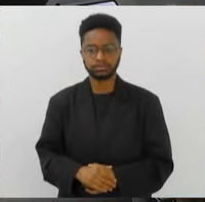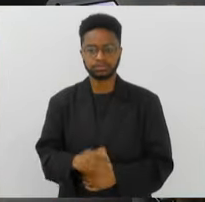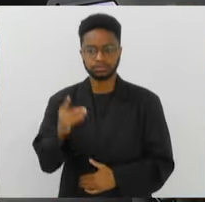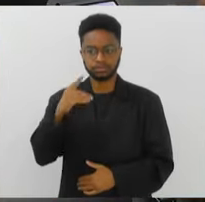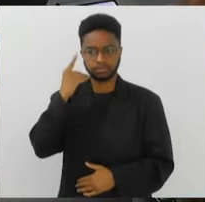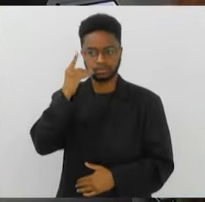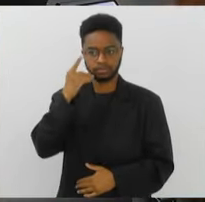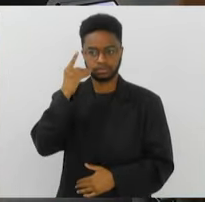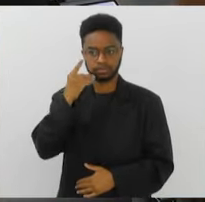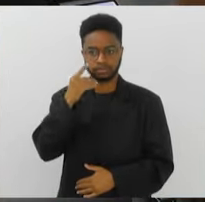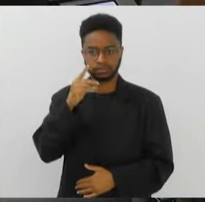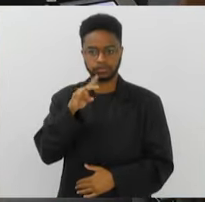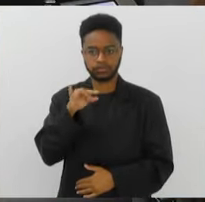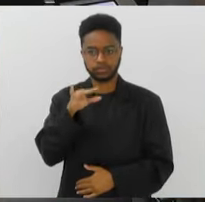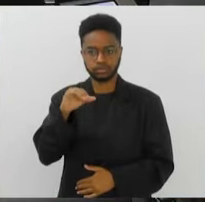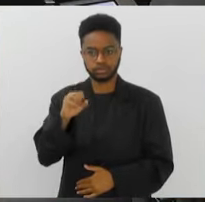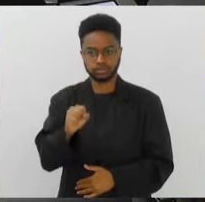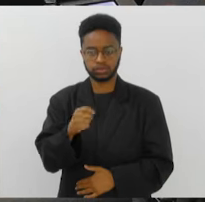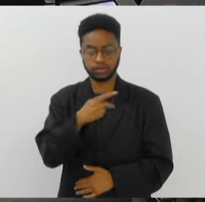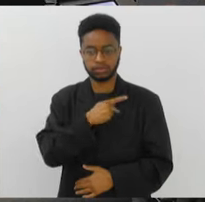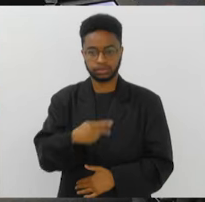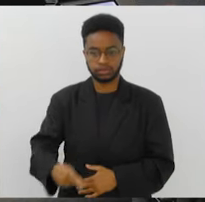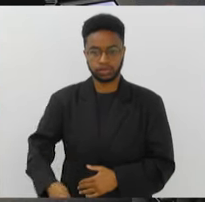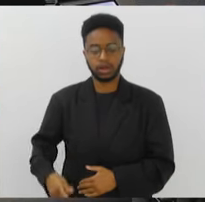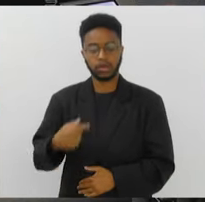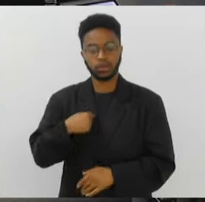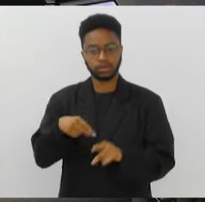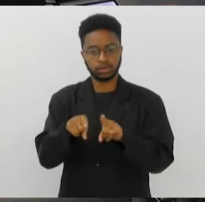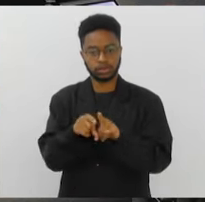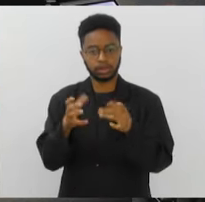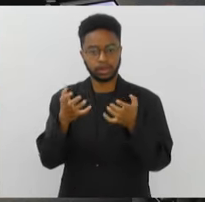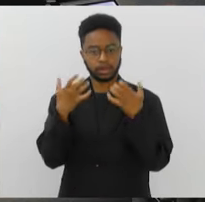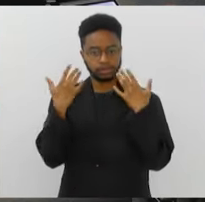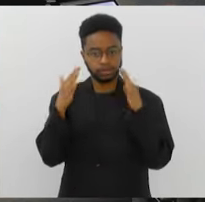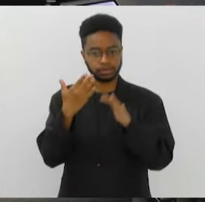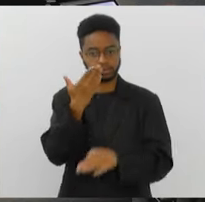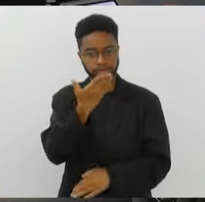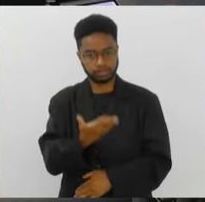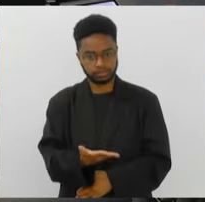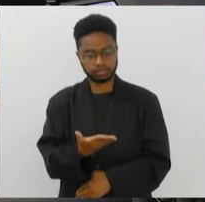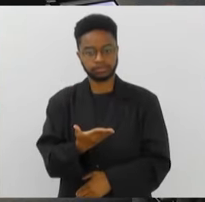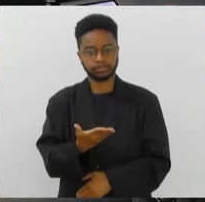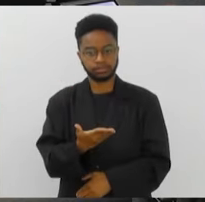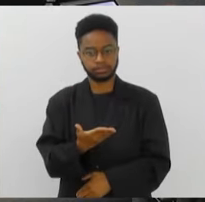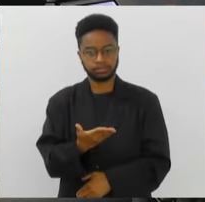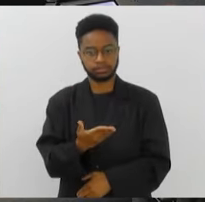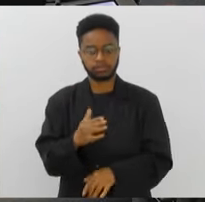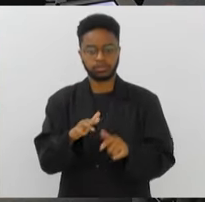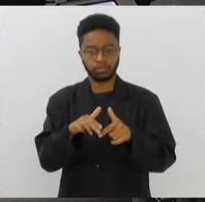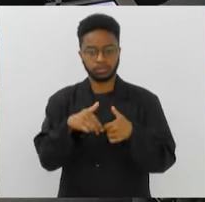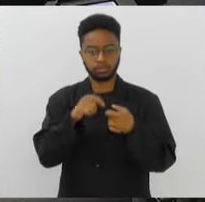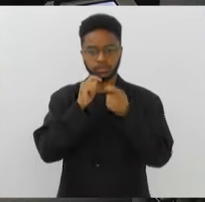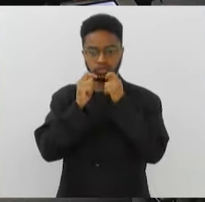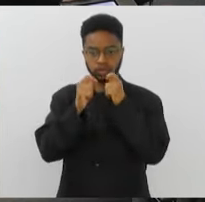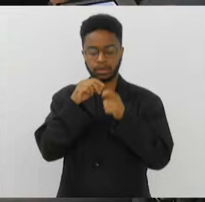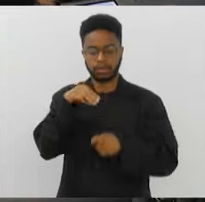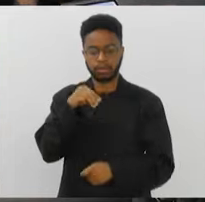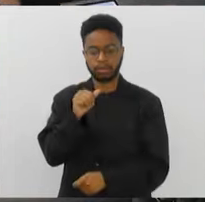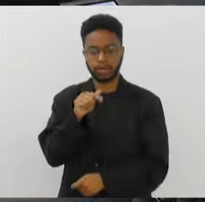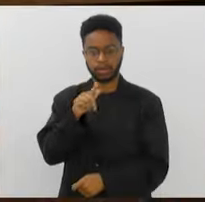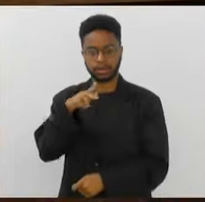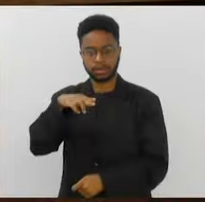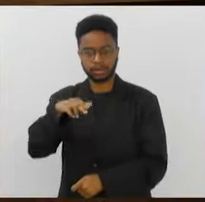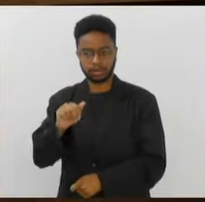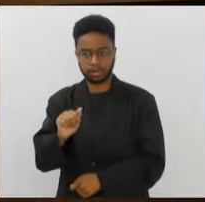Deputado Vinícius Cozolino. Senhor presidente, também gostaria de parabenizar a Vossa Excelência, jornalista Magna Vita, no comando